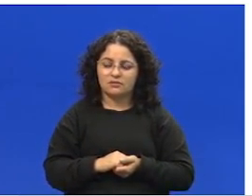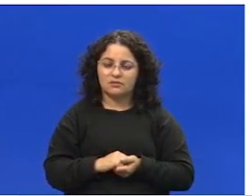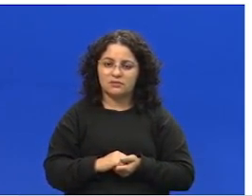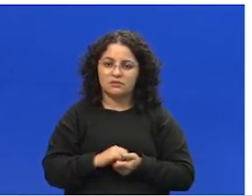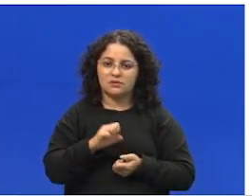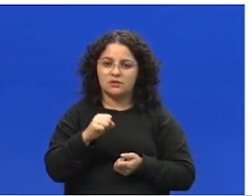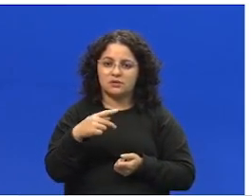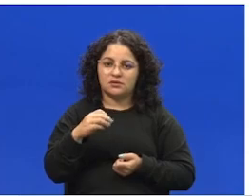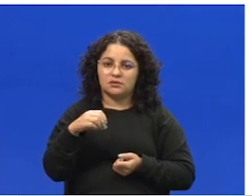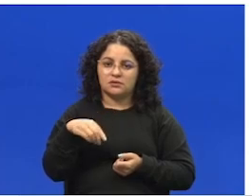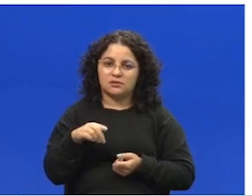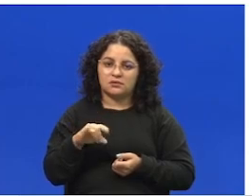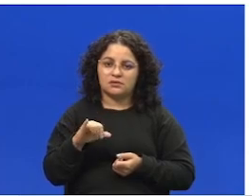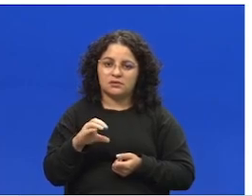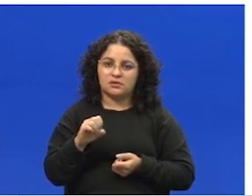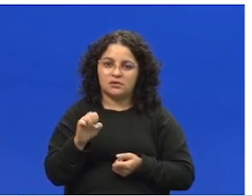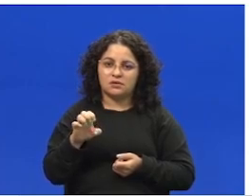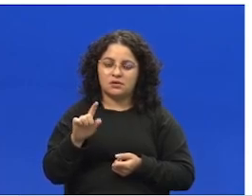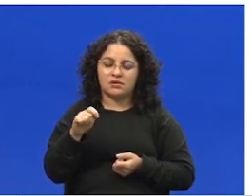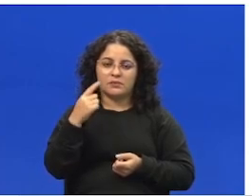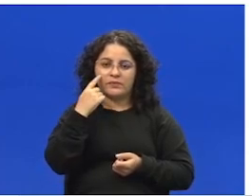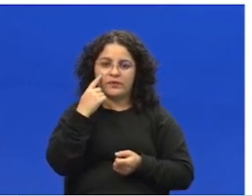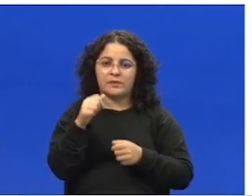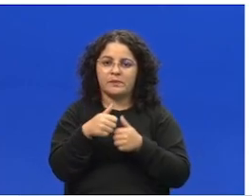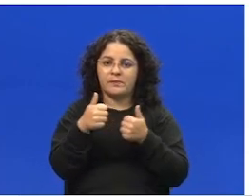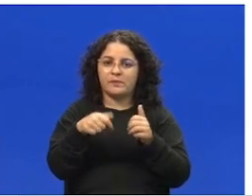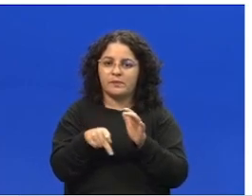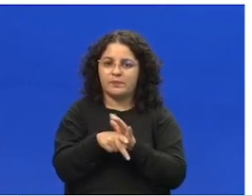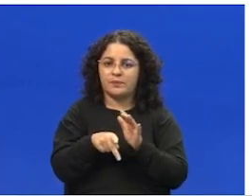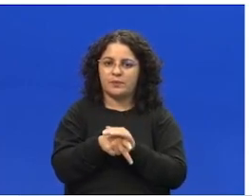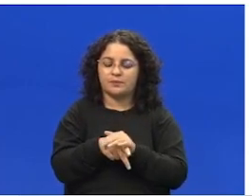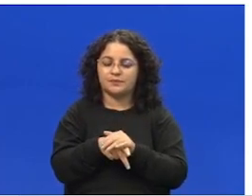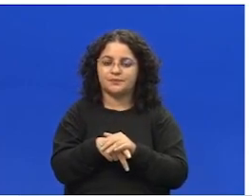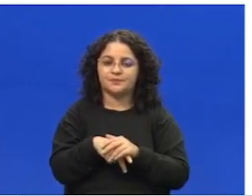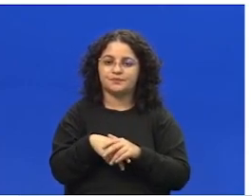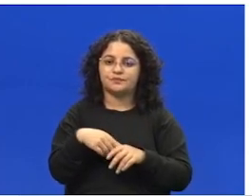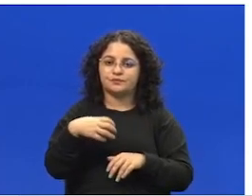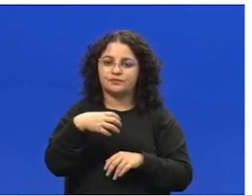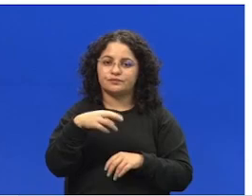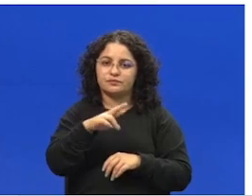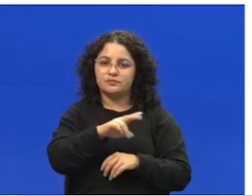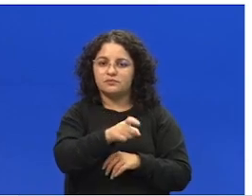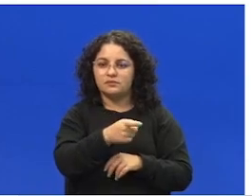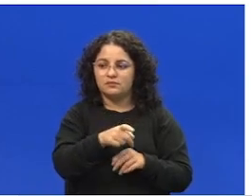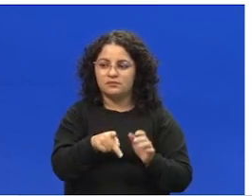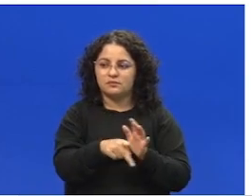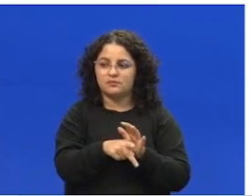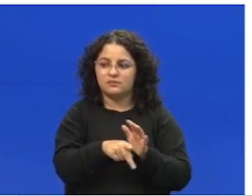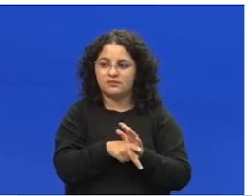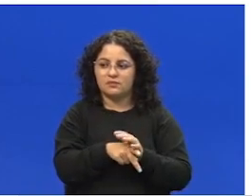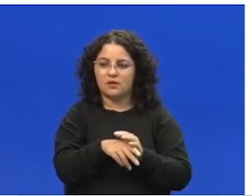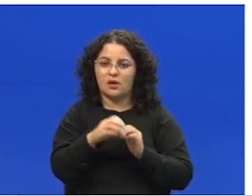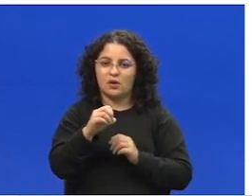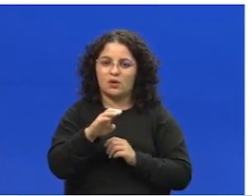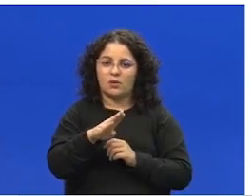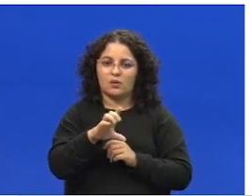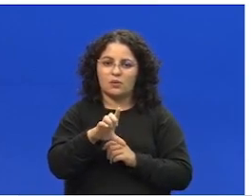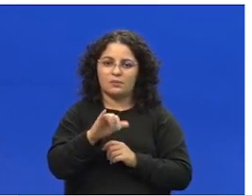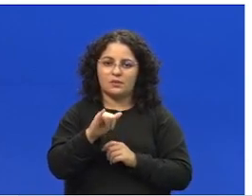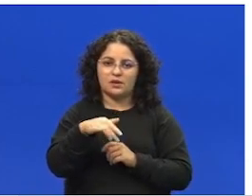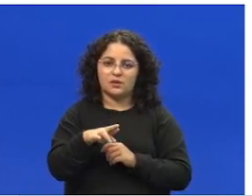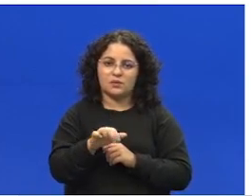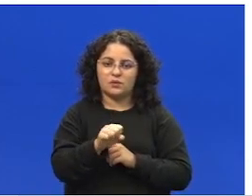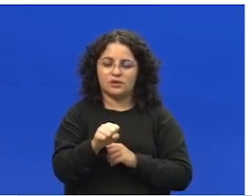que é a fratura, ela é vista melhor nas incidências oblíquas, né, nas radiografias oblíquas da coluna vertebral, e